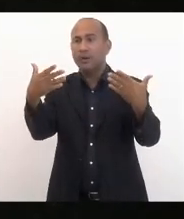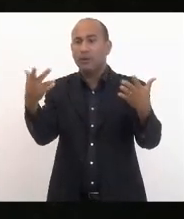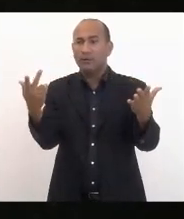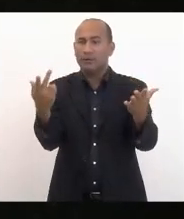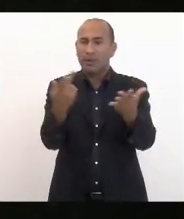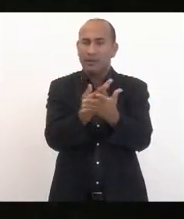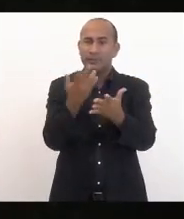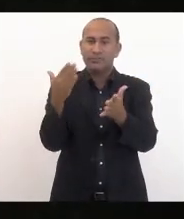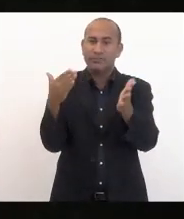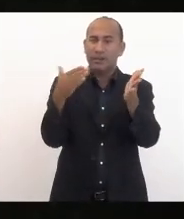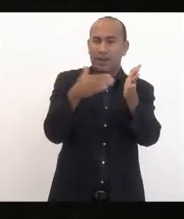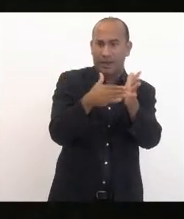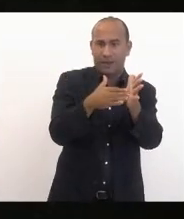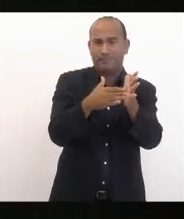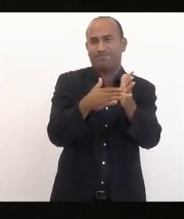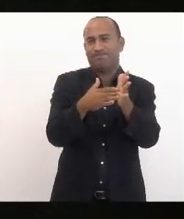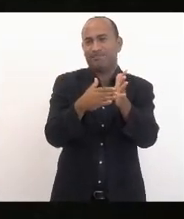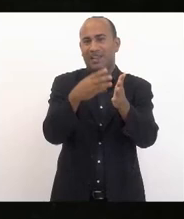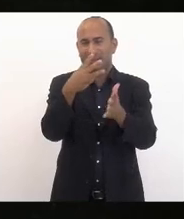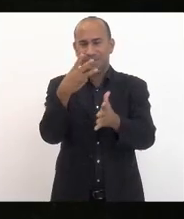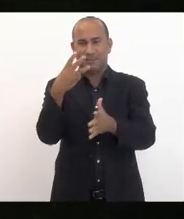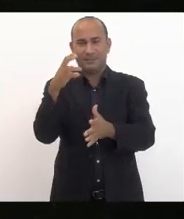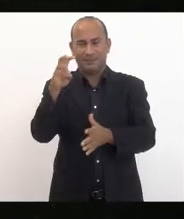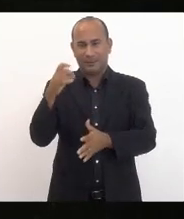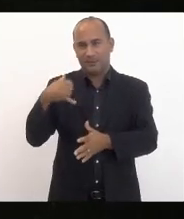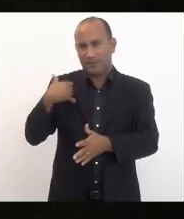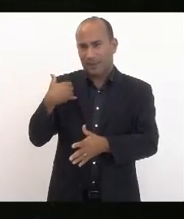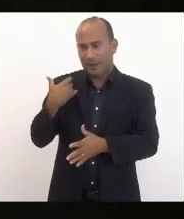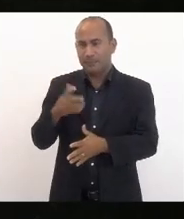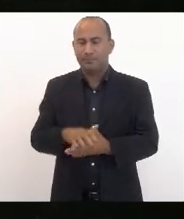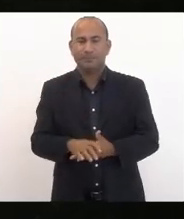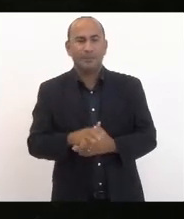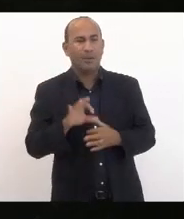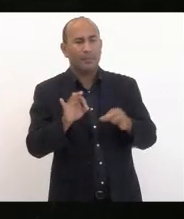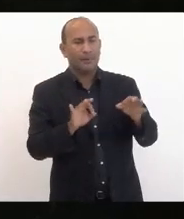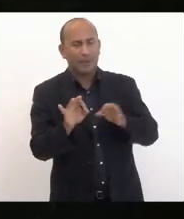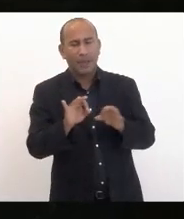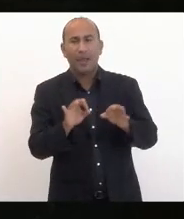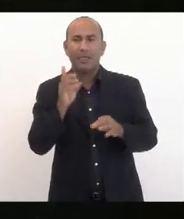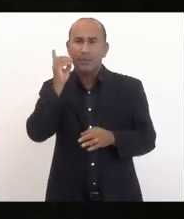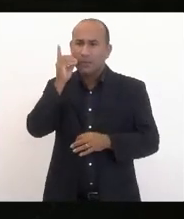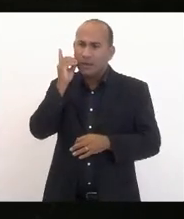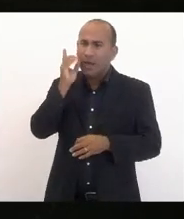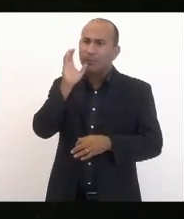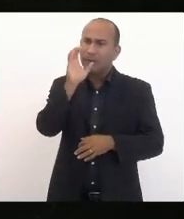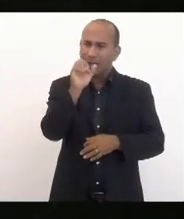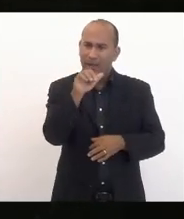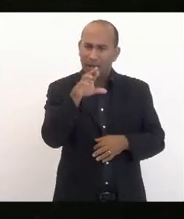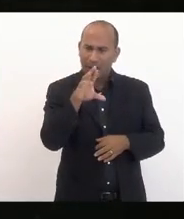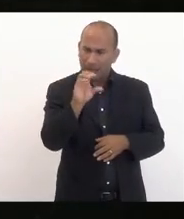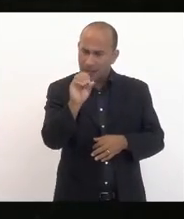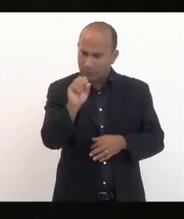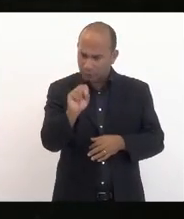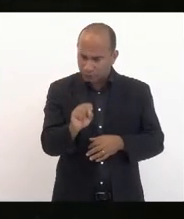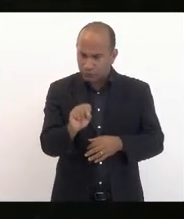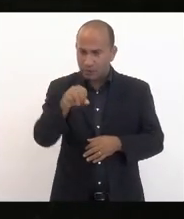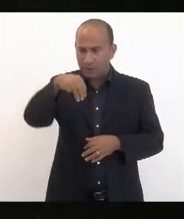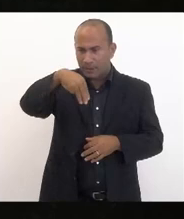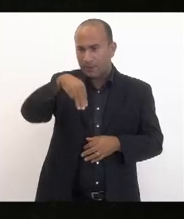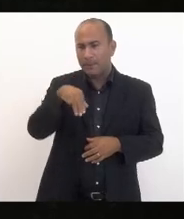anos? Então, um projeto como esse, de autoria do deputado Carlos Mink, aprovado por essa